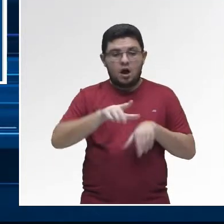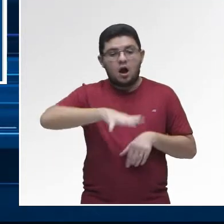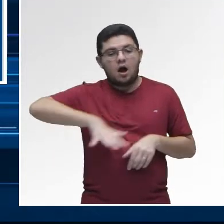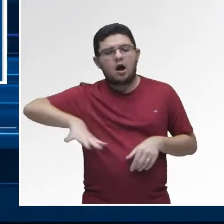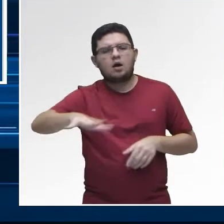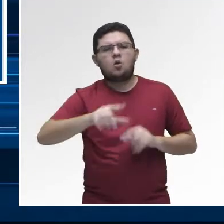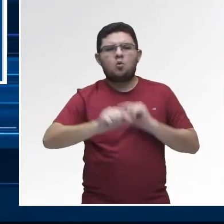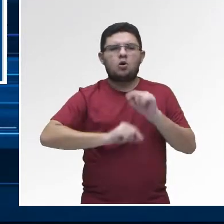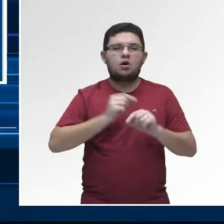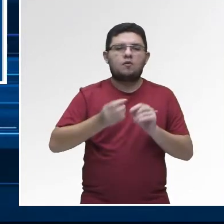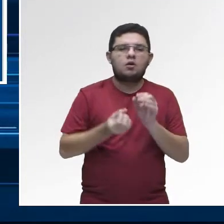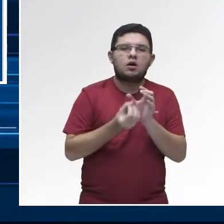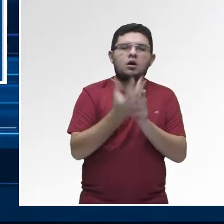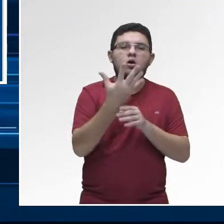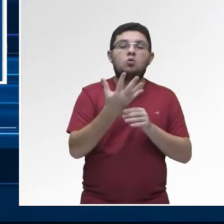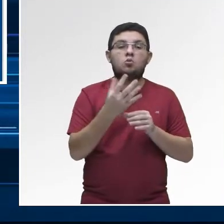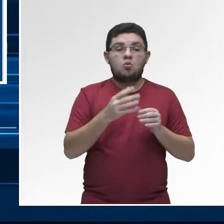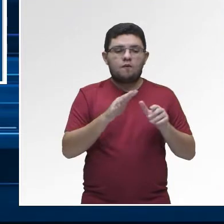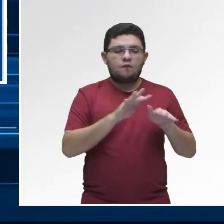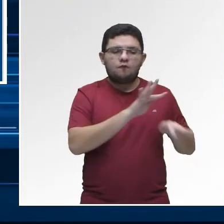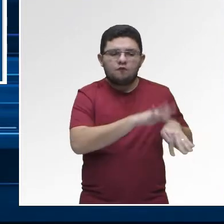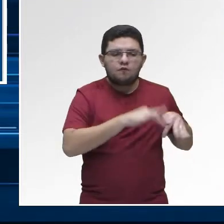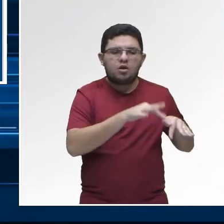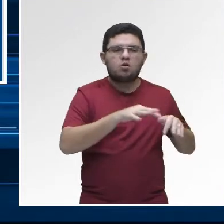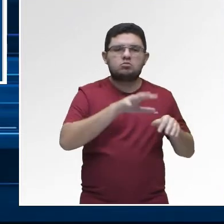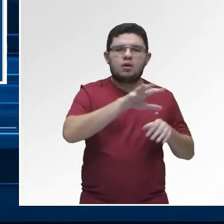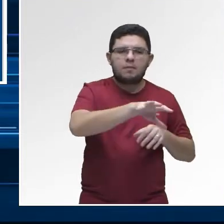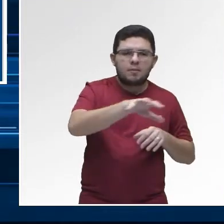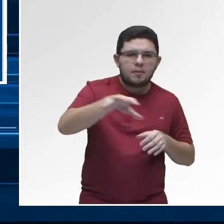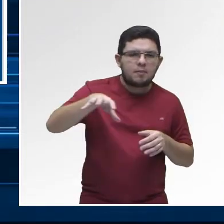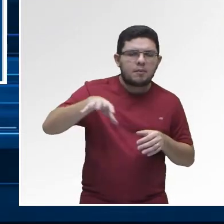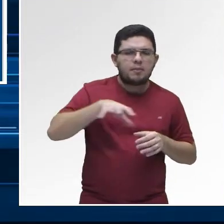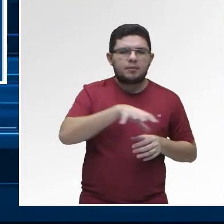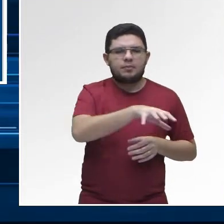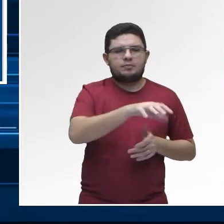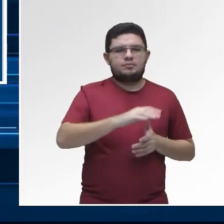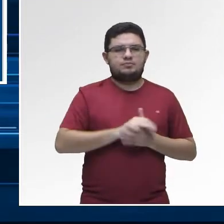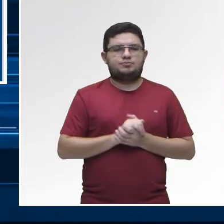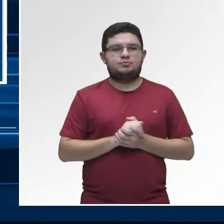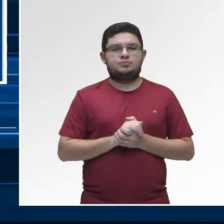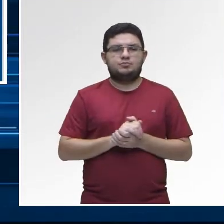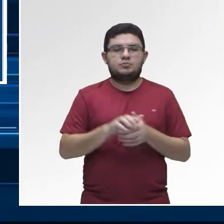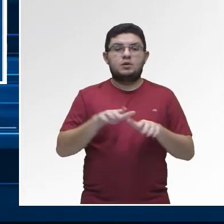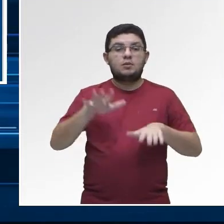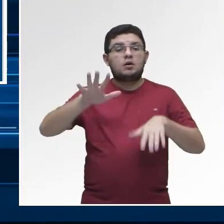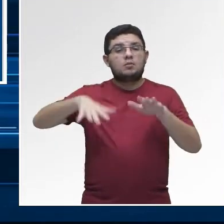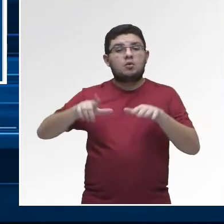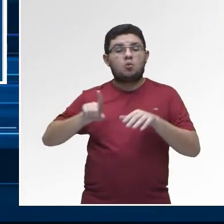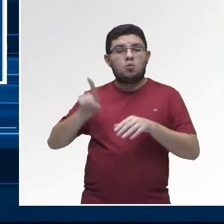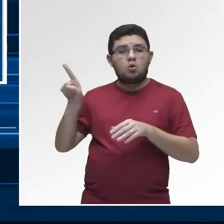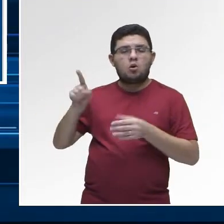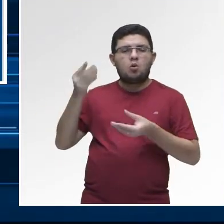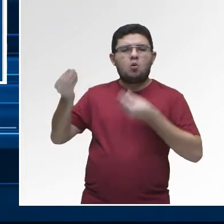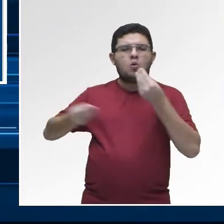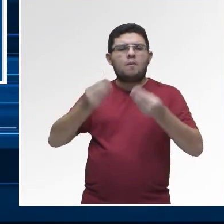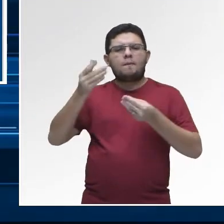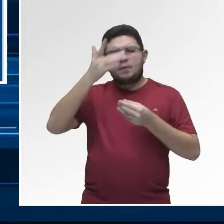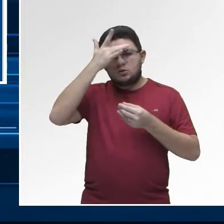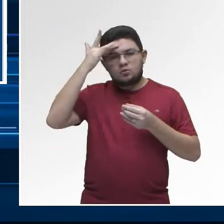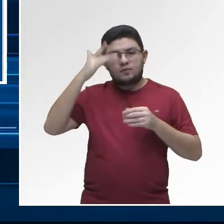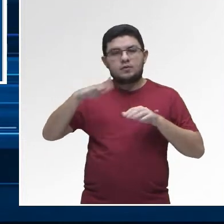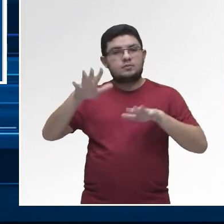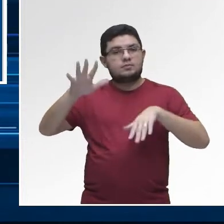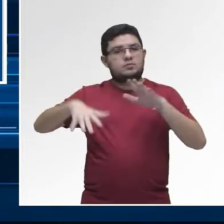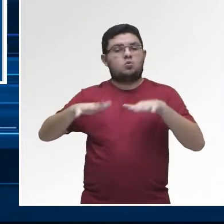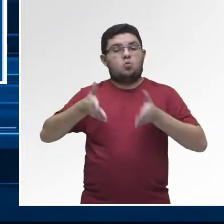a posição da pessoa era determinada pelo nascimento. Isso,